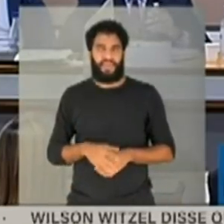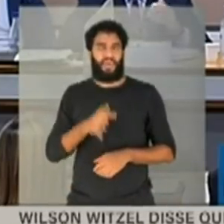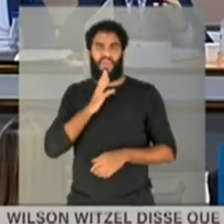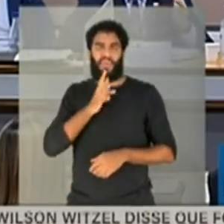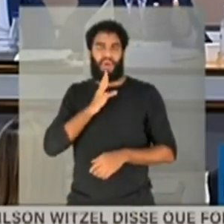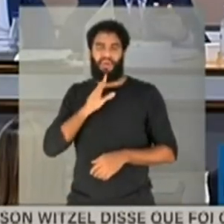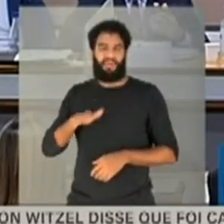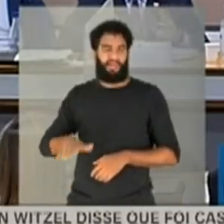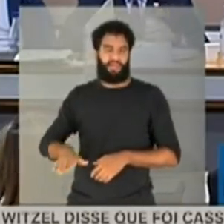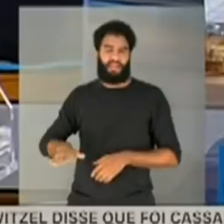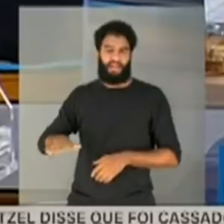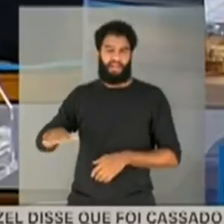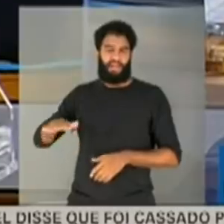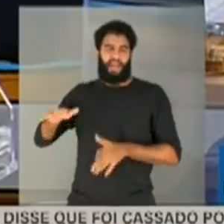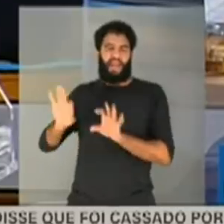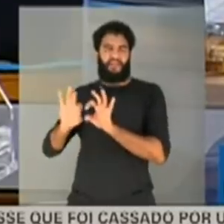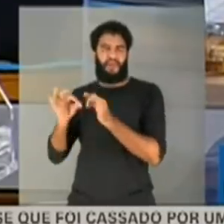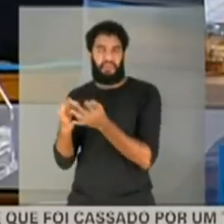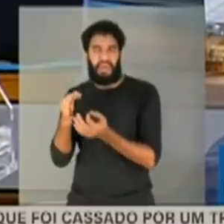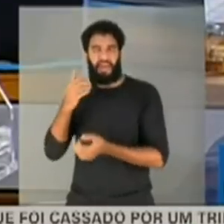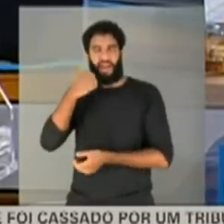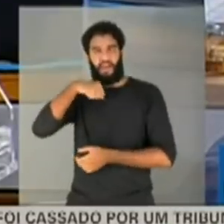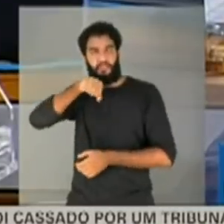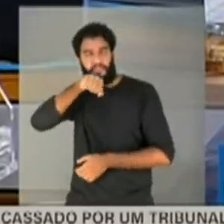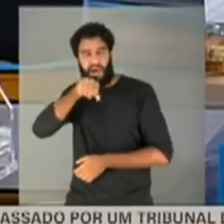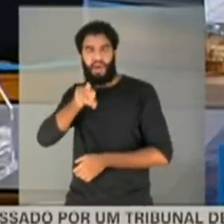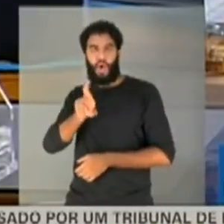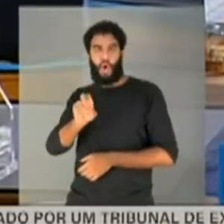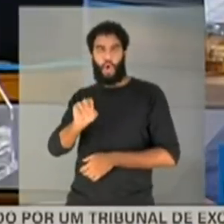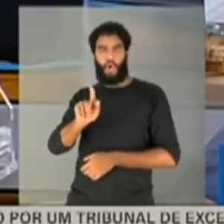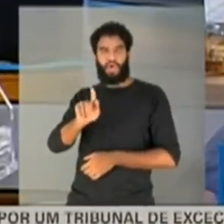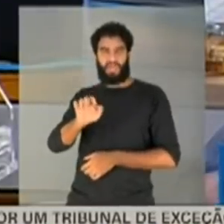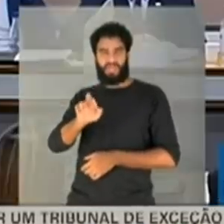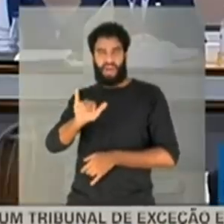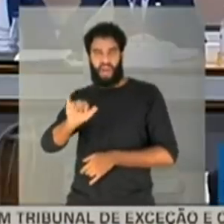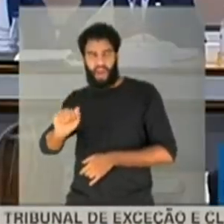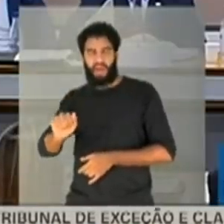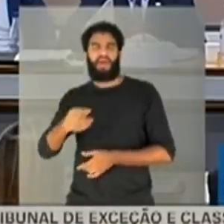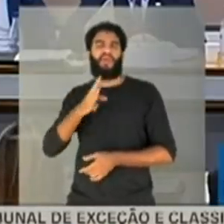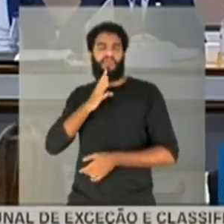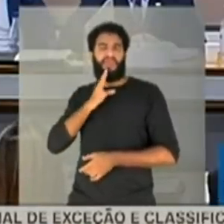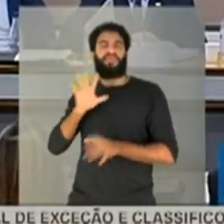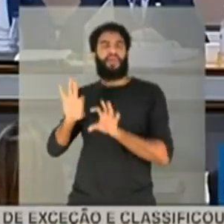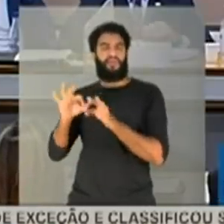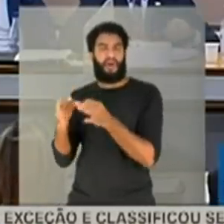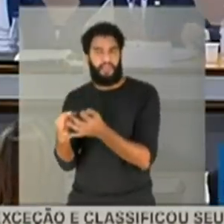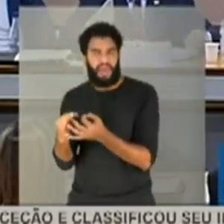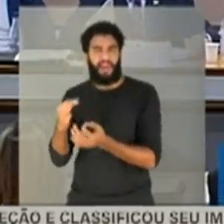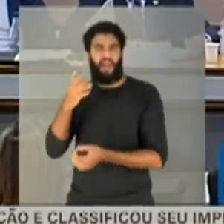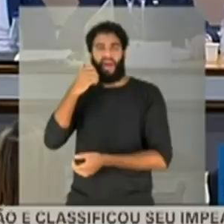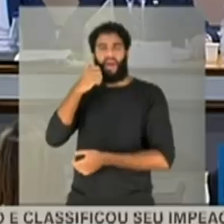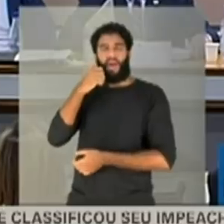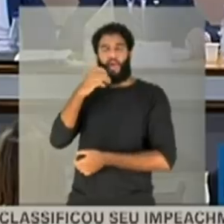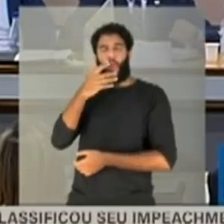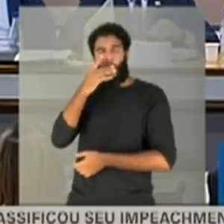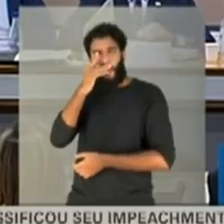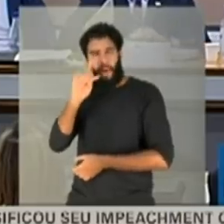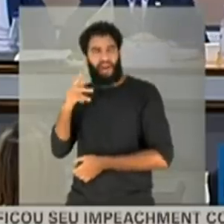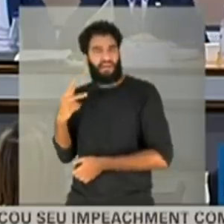conheço aí desde a sua família, a sua mãe, a Rogéria Bolsonaro. Conheço a sua família, conheço seu pai de longa data.